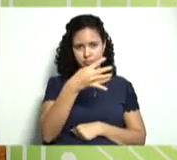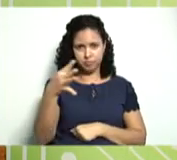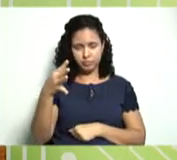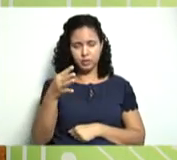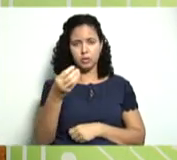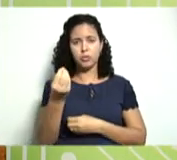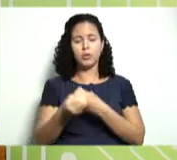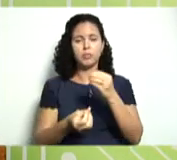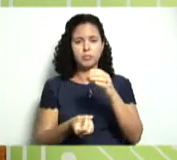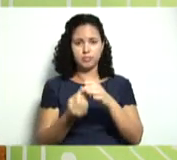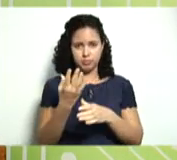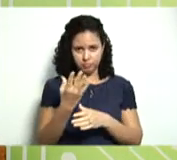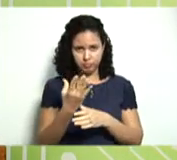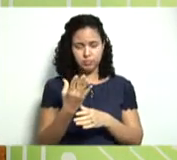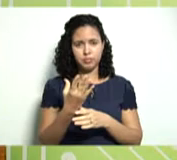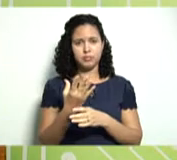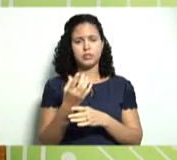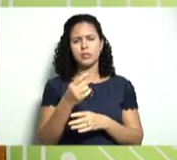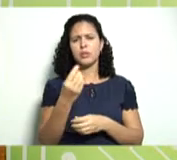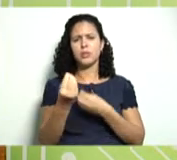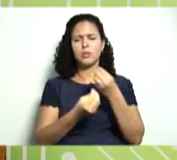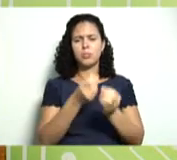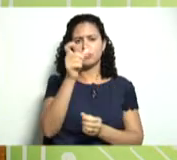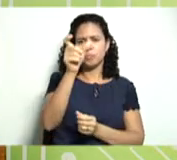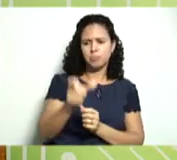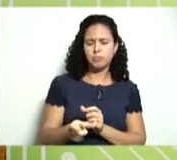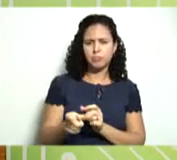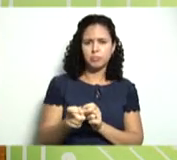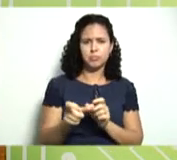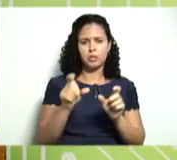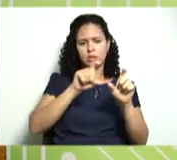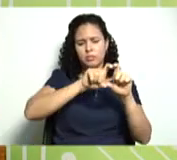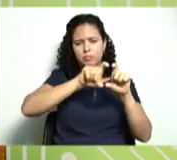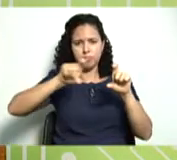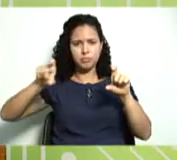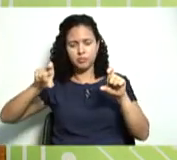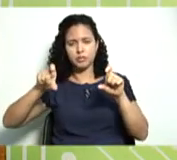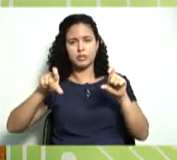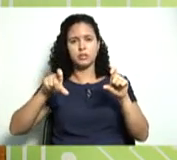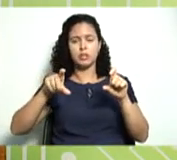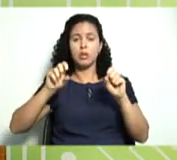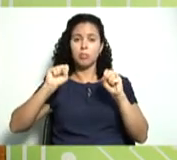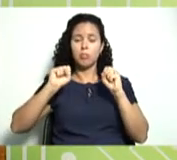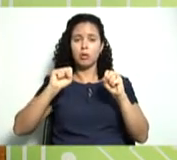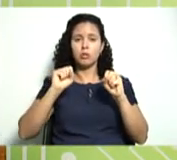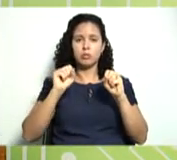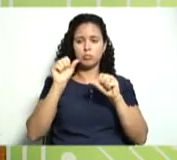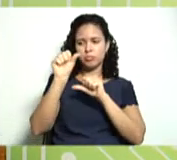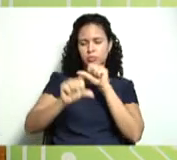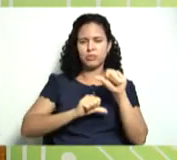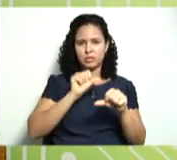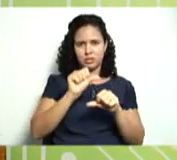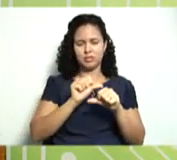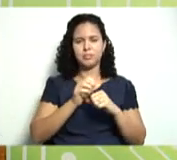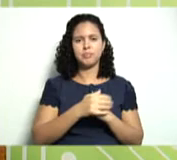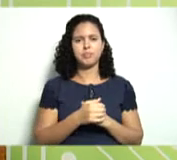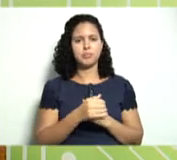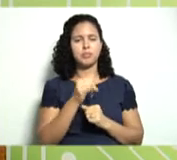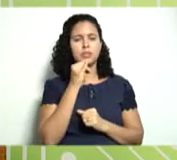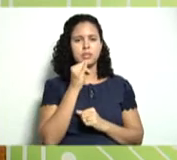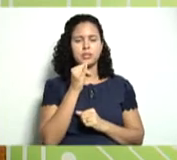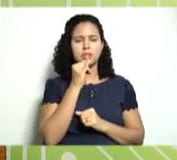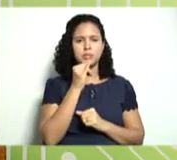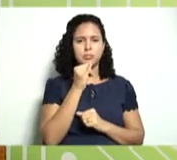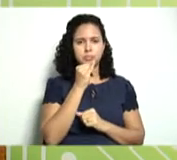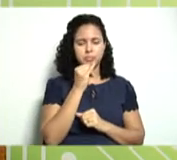criar tabela não é esse que você precisa saber o nome de coluna o número de linhas porém elas podem ser personalizadas esse exemplo aqui que eu